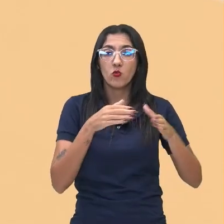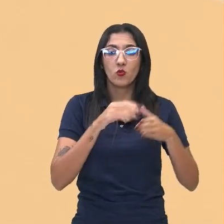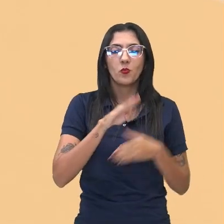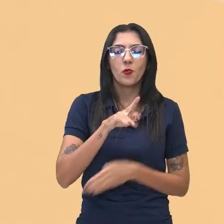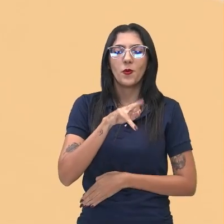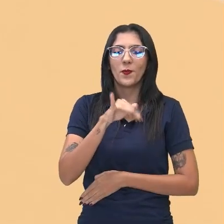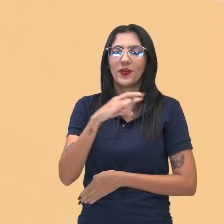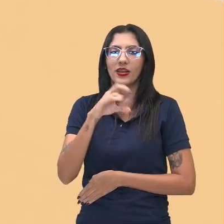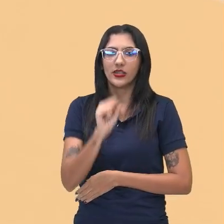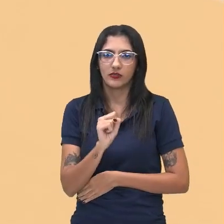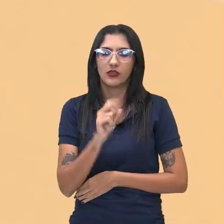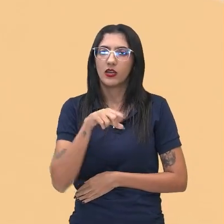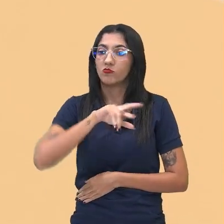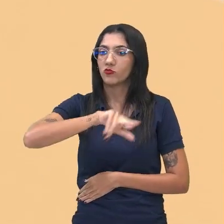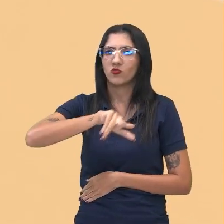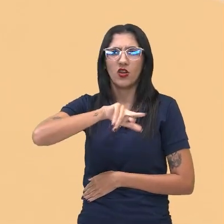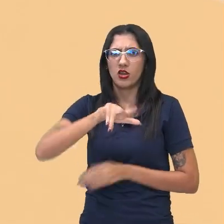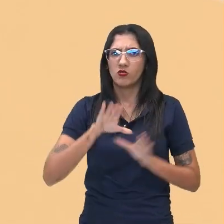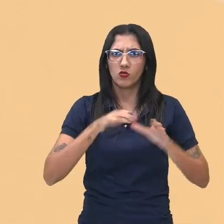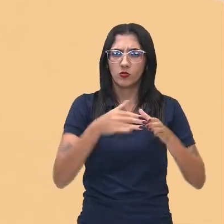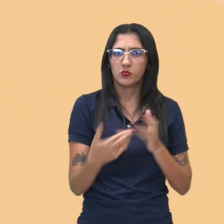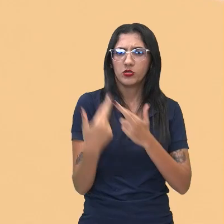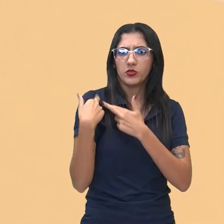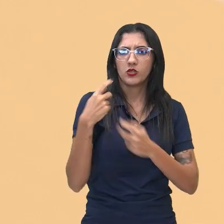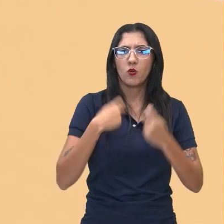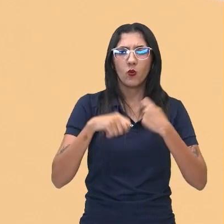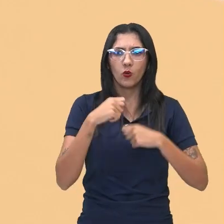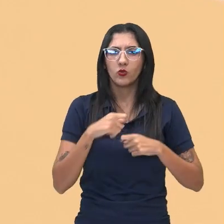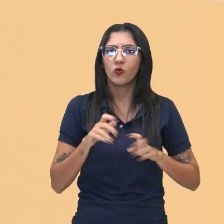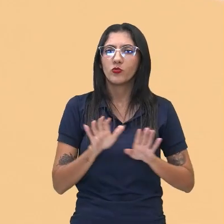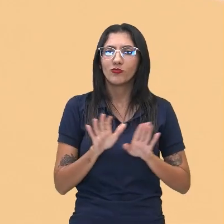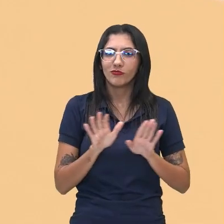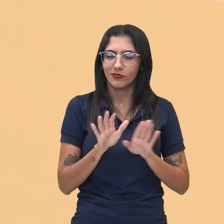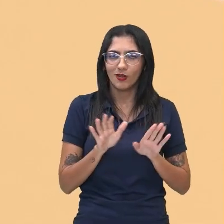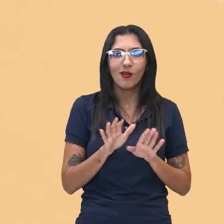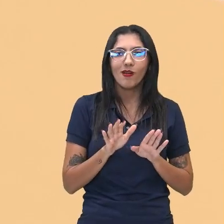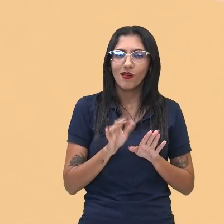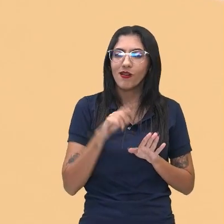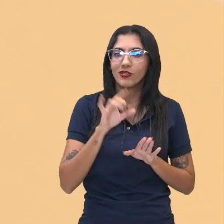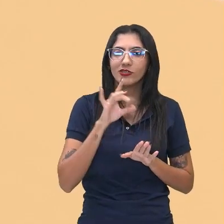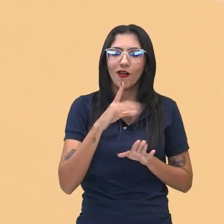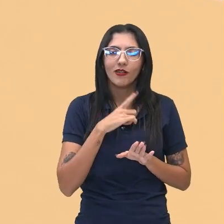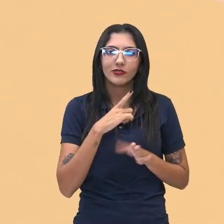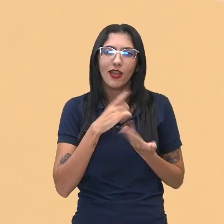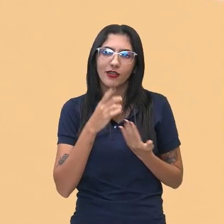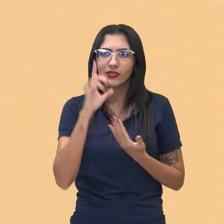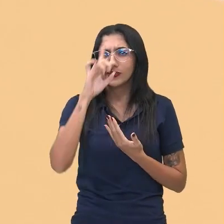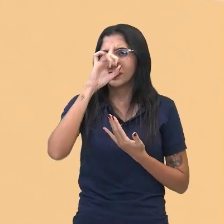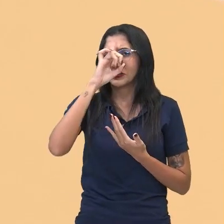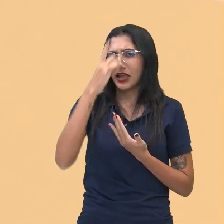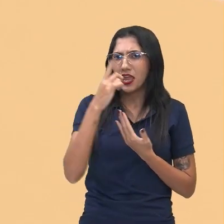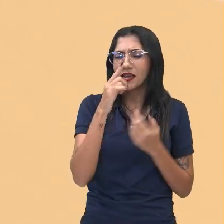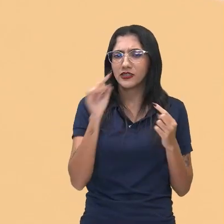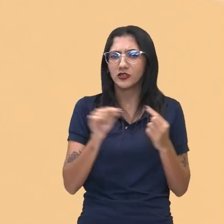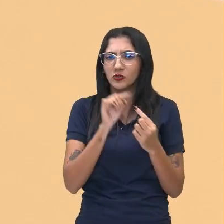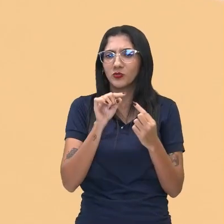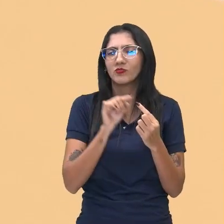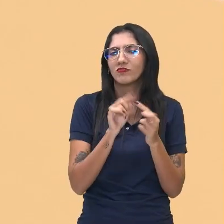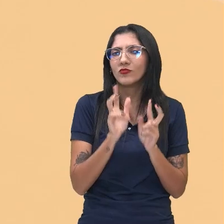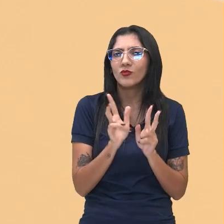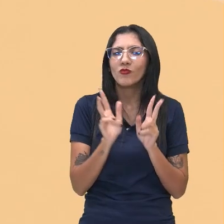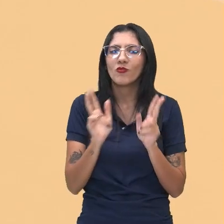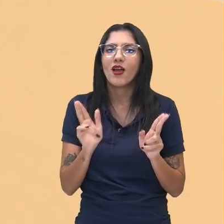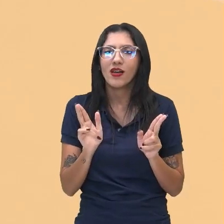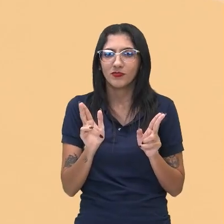ele não é considerado um bloco econômico, o BRICS ele acaba compartilhando aí o objetivo comum de